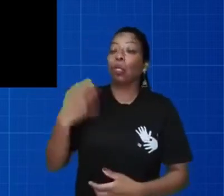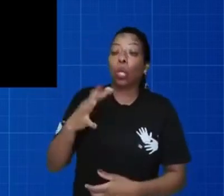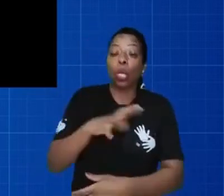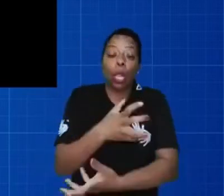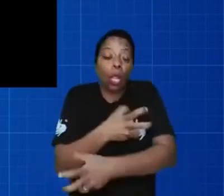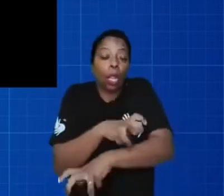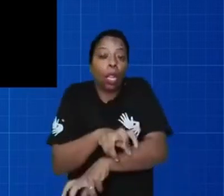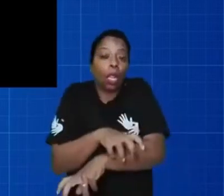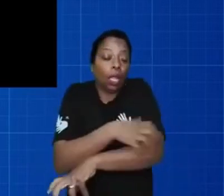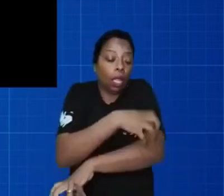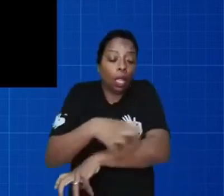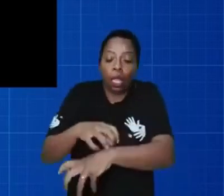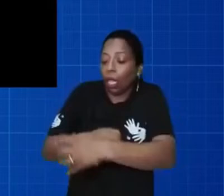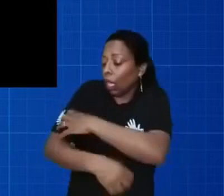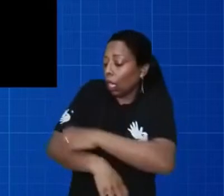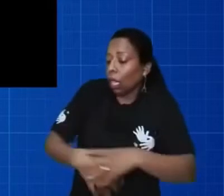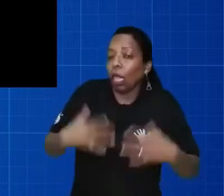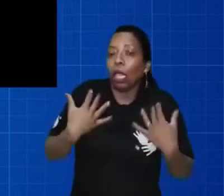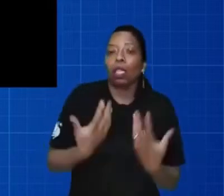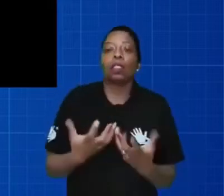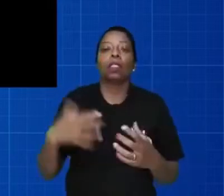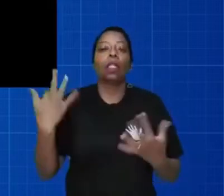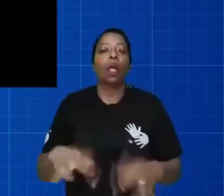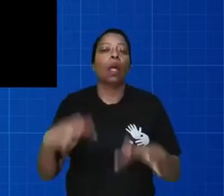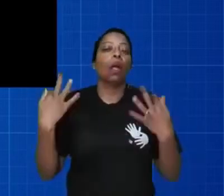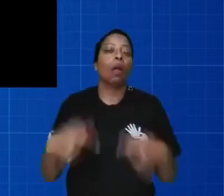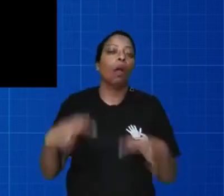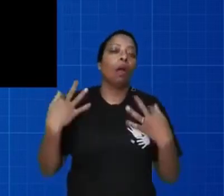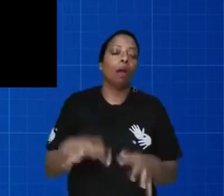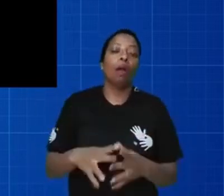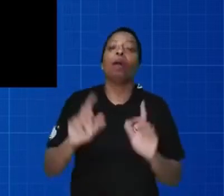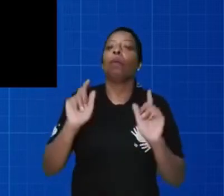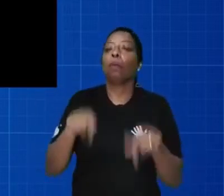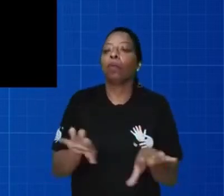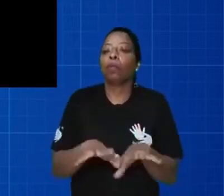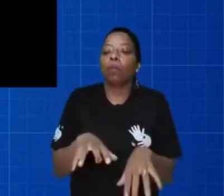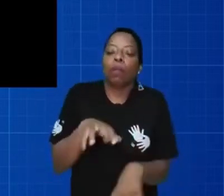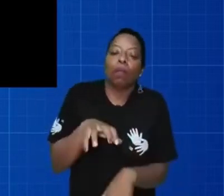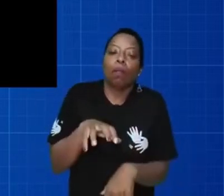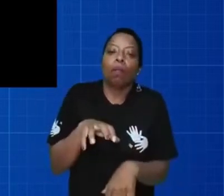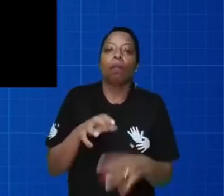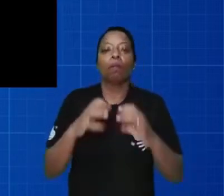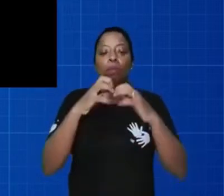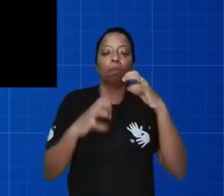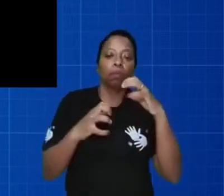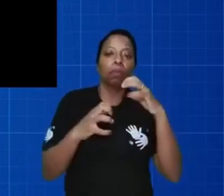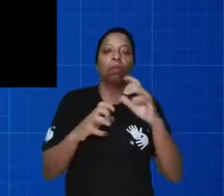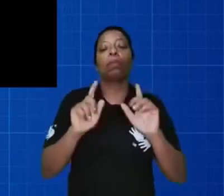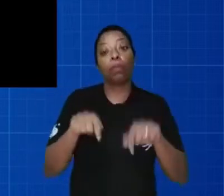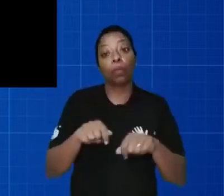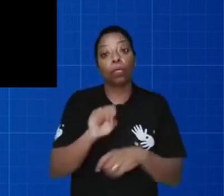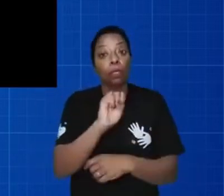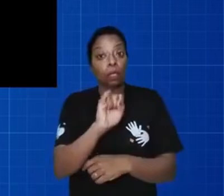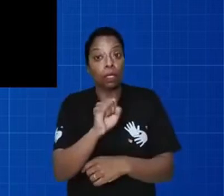levar à paralisia. E em crianças pequenas, essas contrações musculares são tão graves que podem chegar a fraturar os ossos. E pode